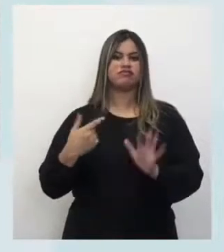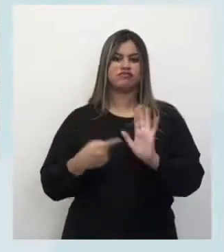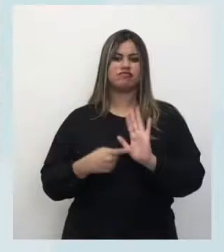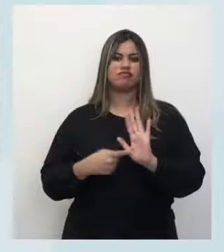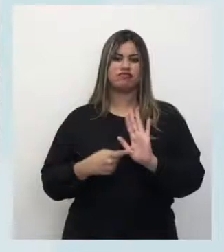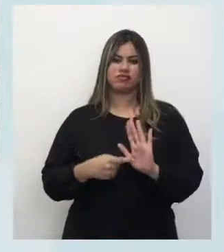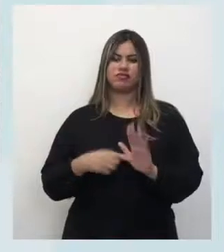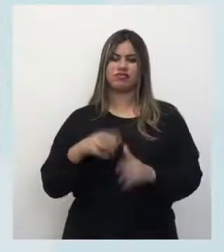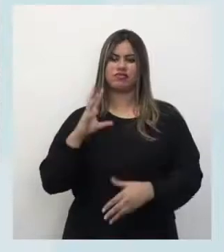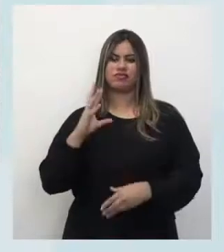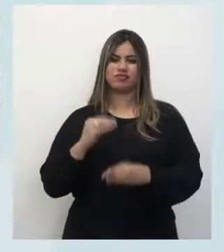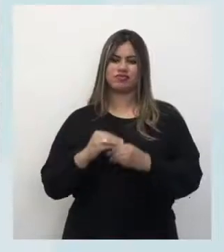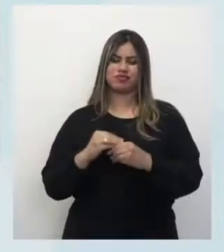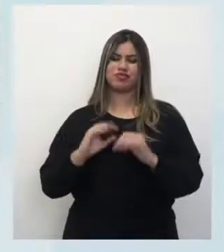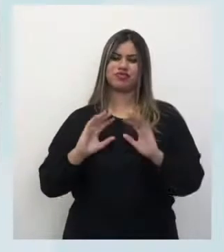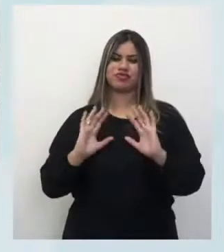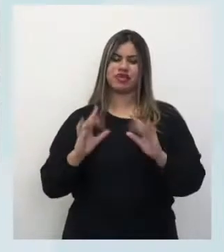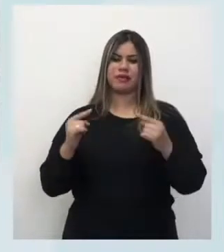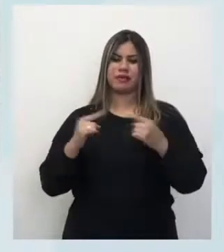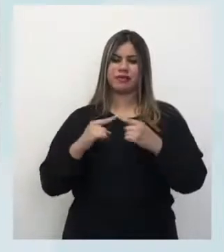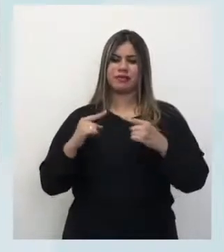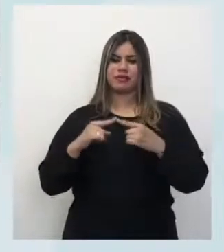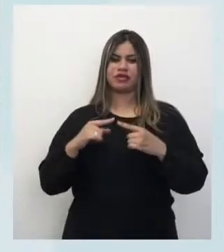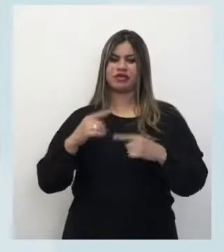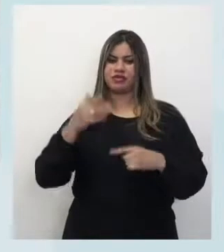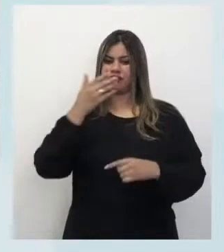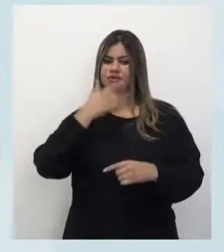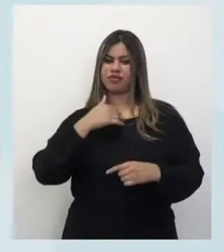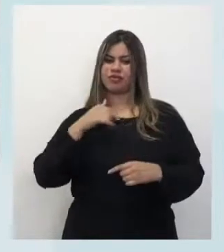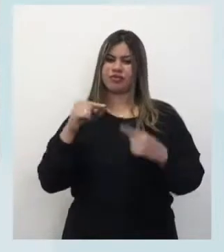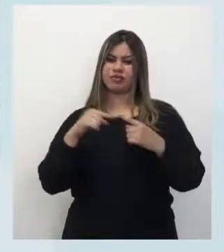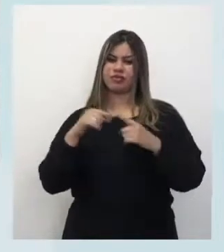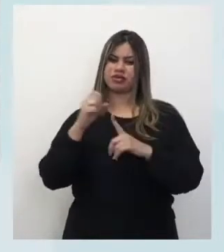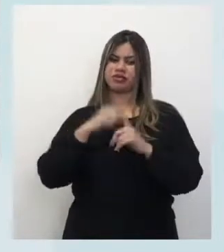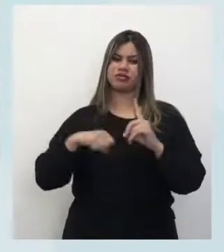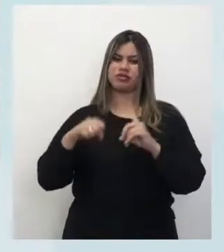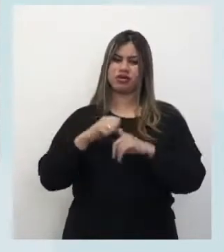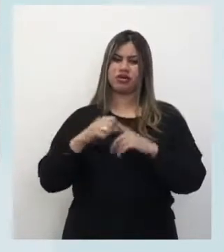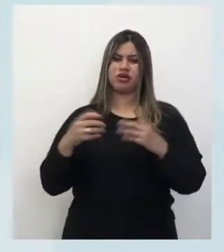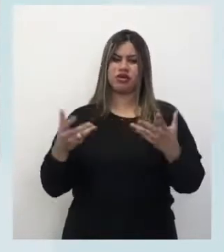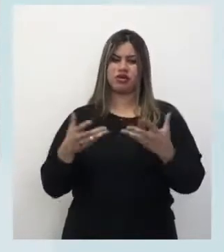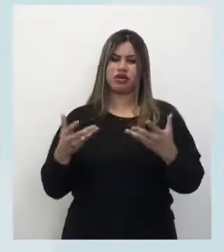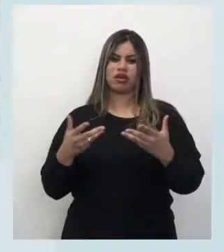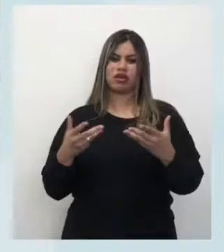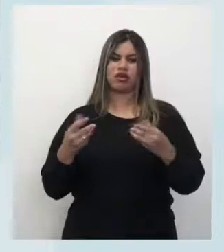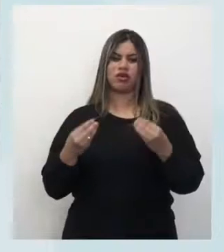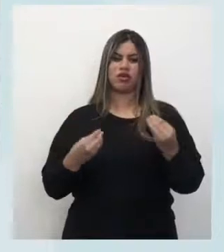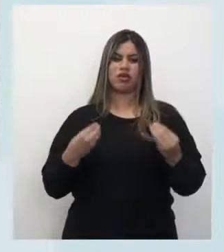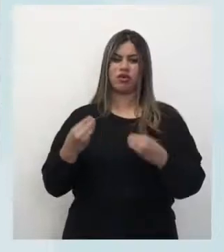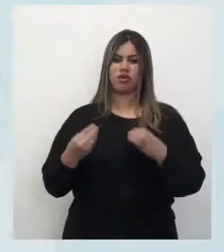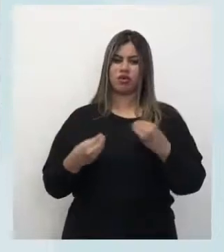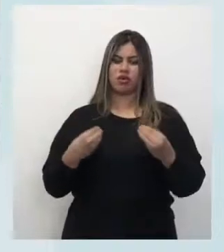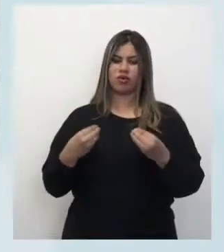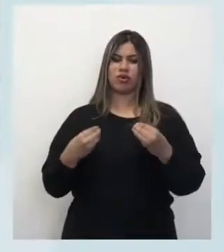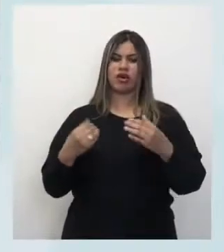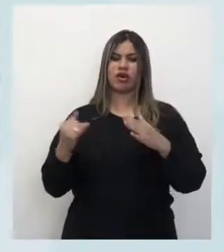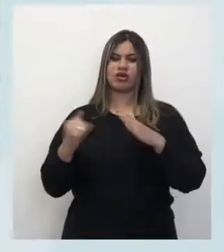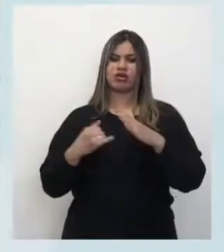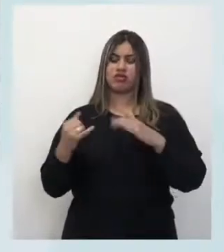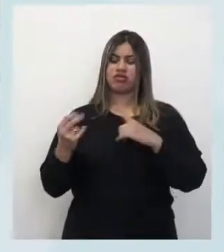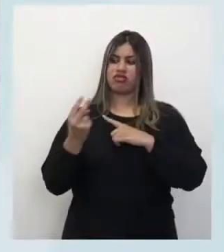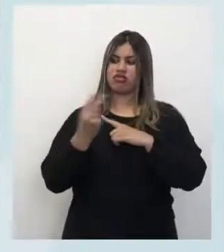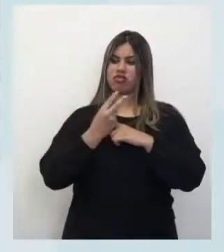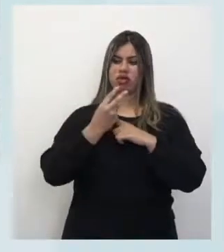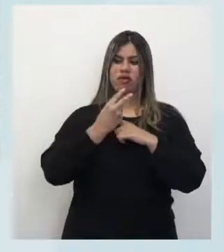um resumo tanto de como Foucault entende a nossa sociedade atual. Vivemos numa sociedade onde as instituições sociais estão nos